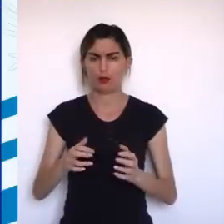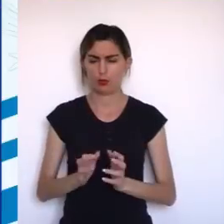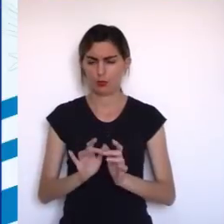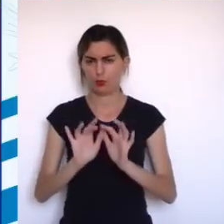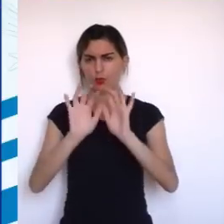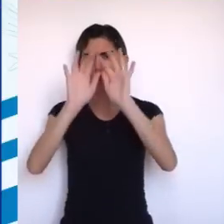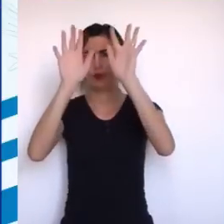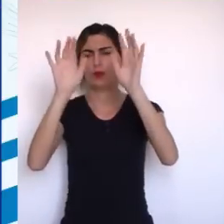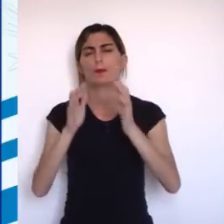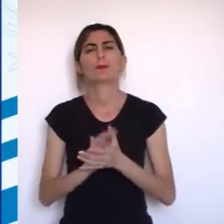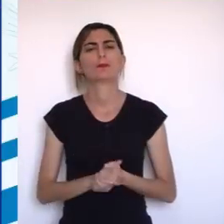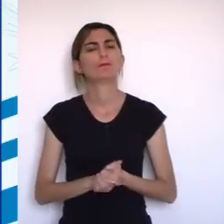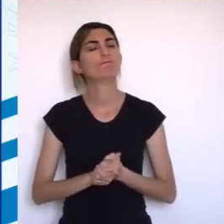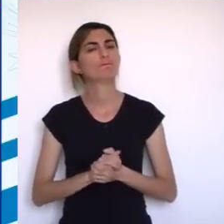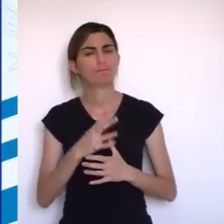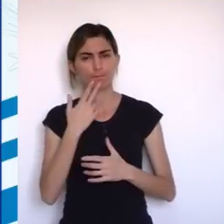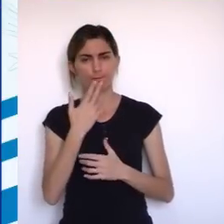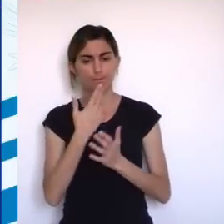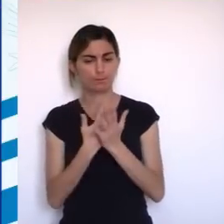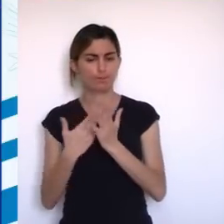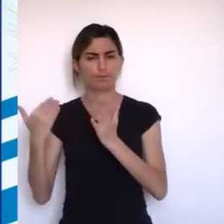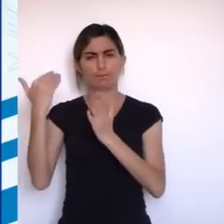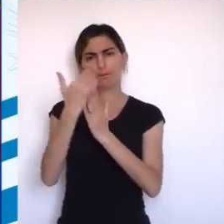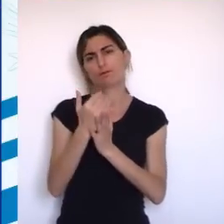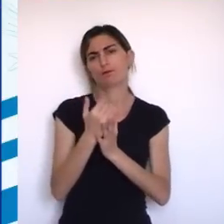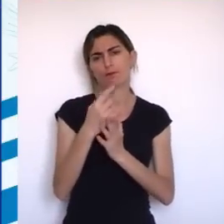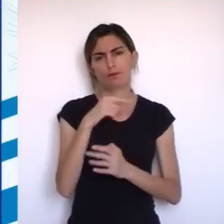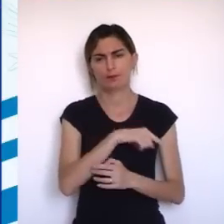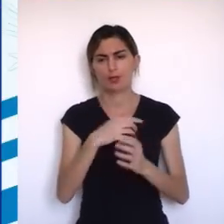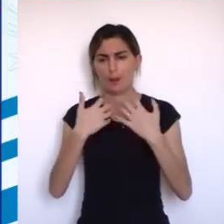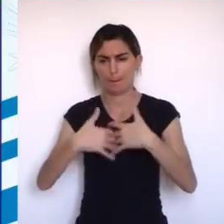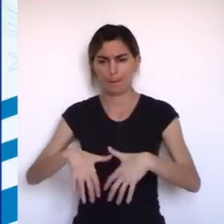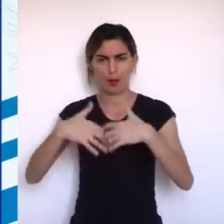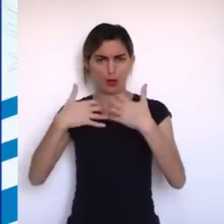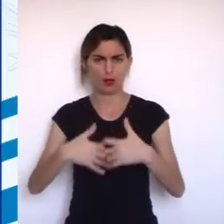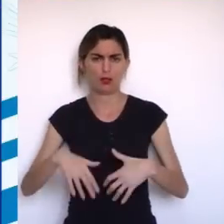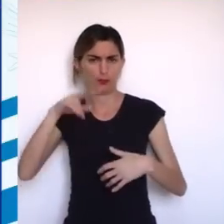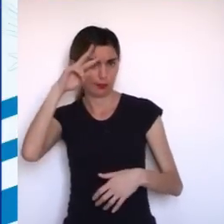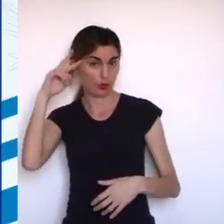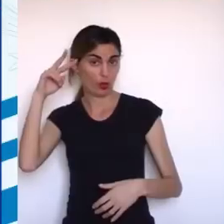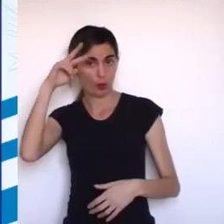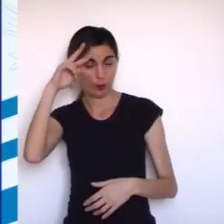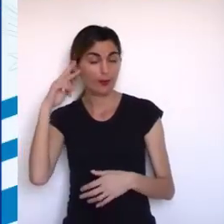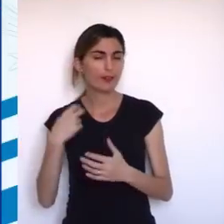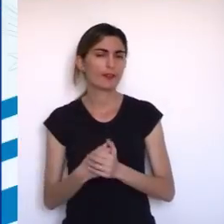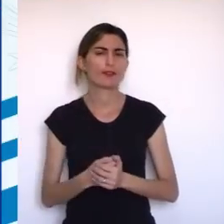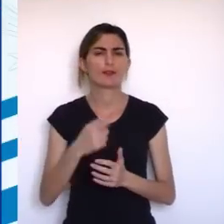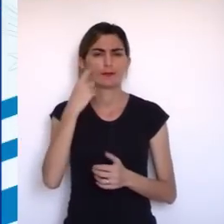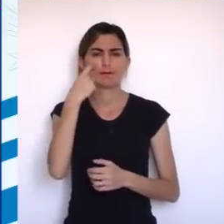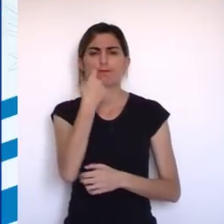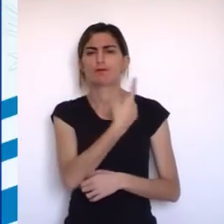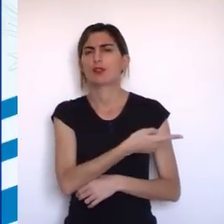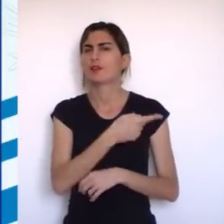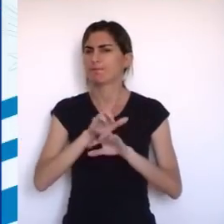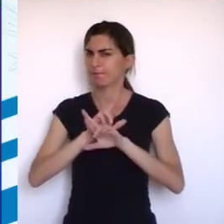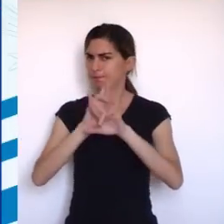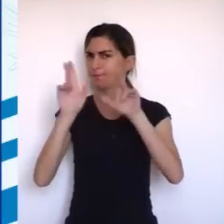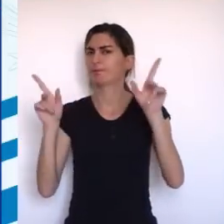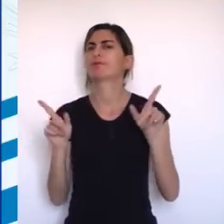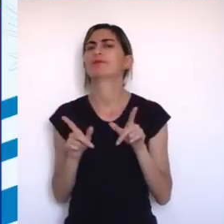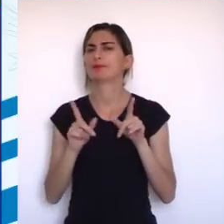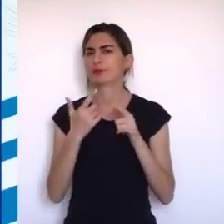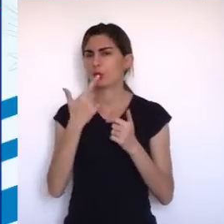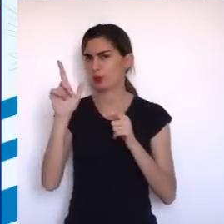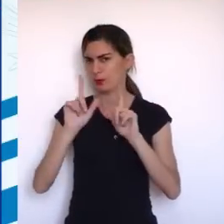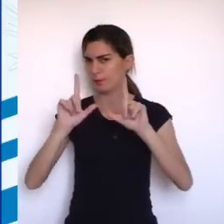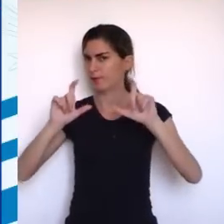vapor, tá certo? Falando mais, né? Essa máquina bem histórica. Veja que essa imagem